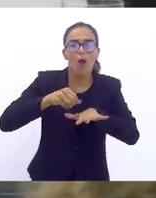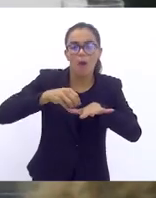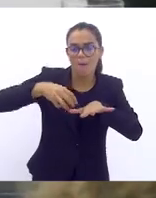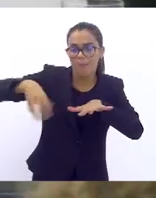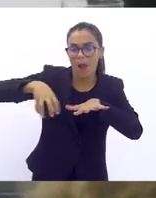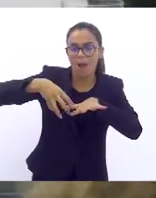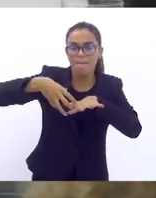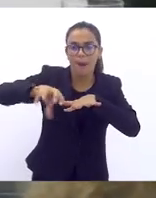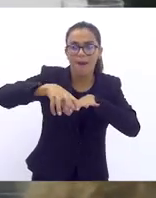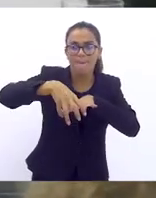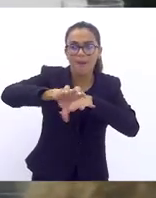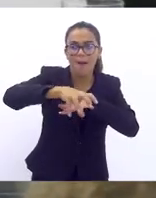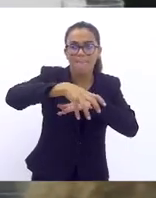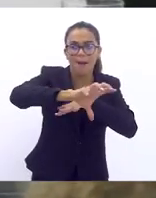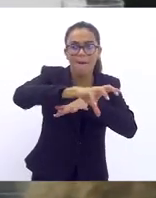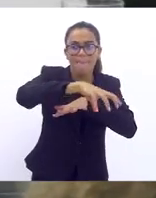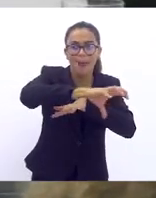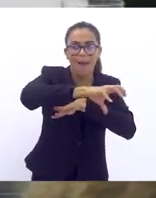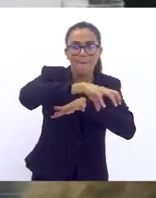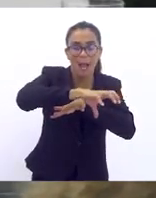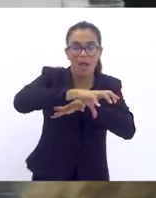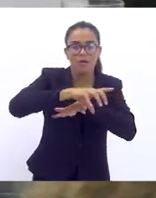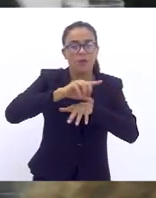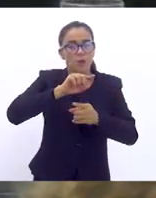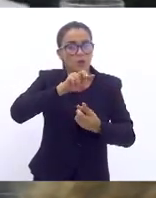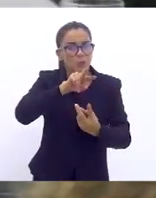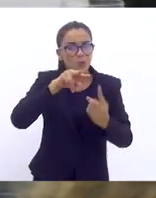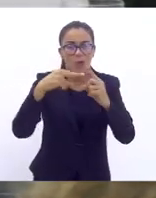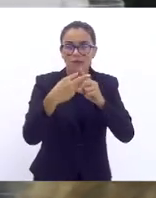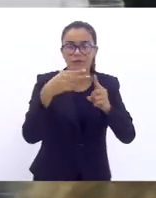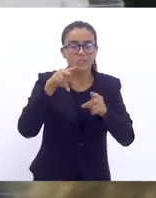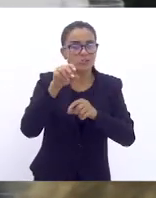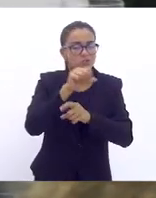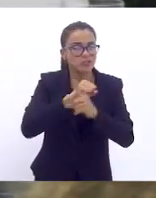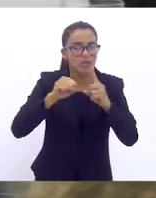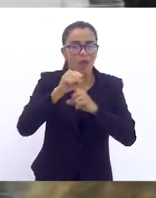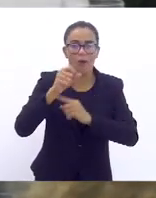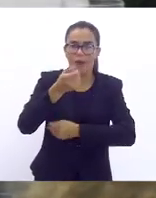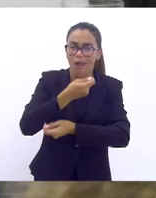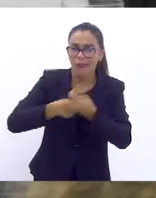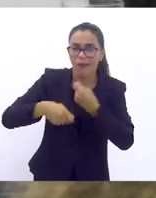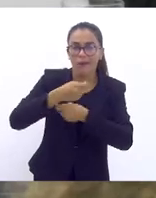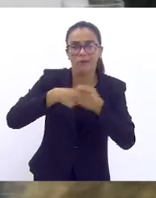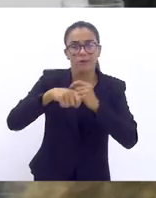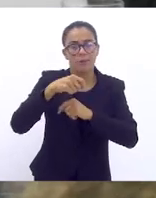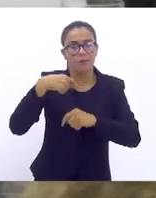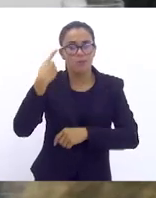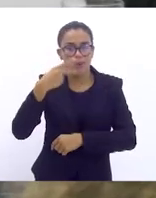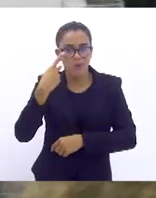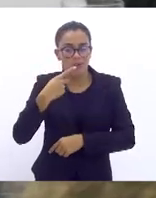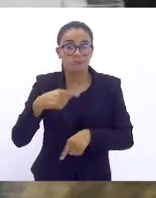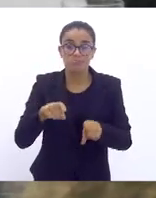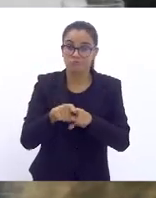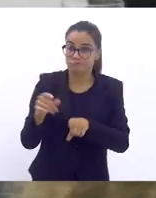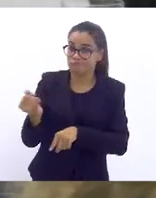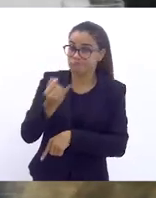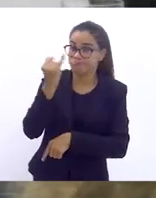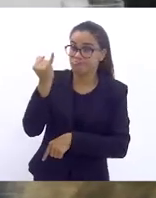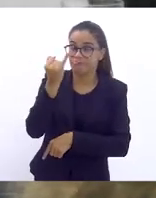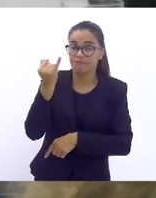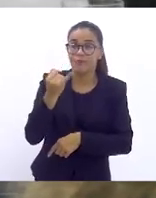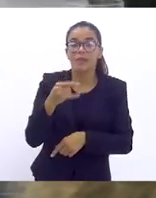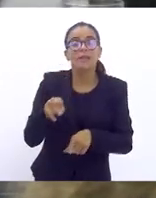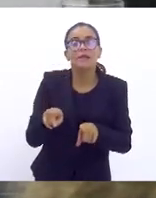né E aí a gente fala do ponto de vista social econômico político né que também tem uma importância e